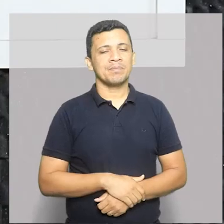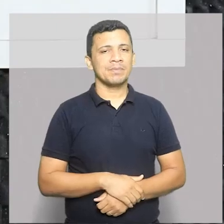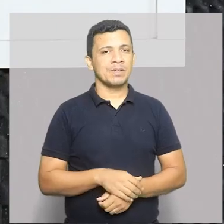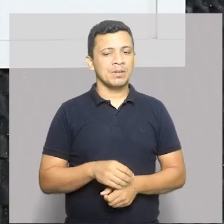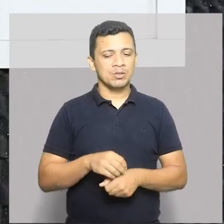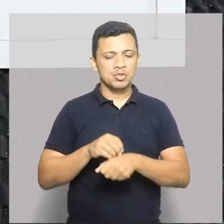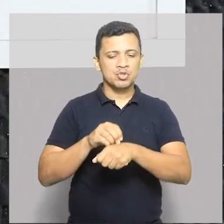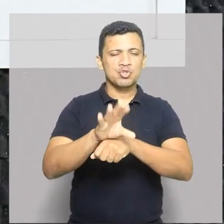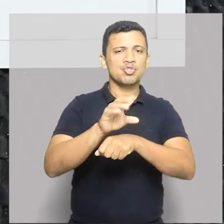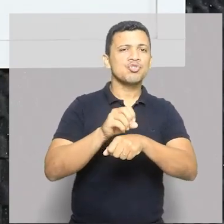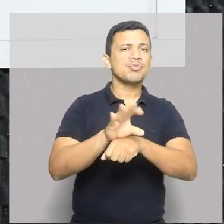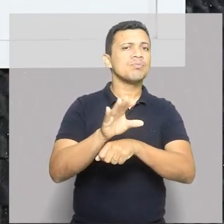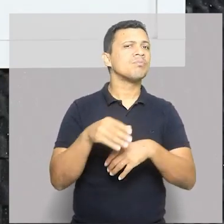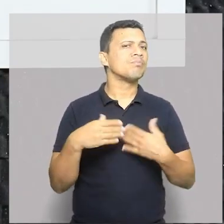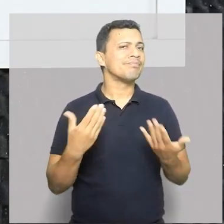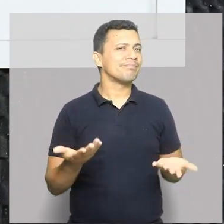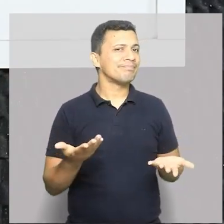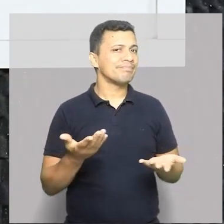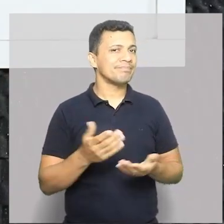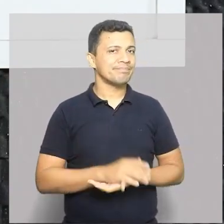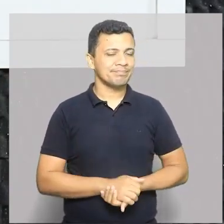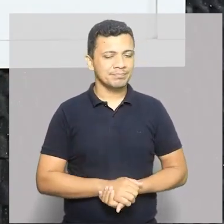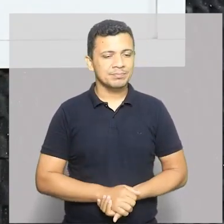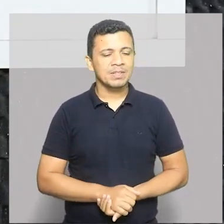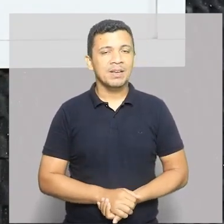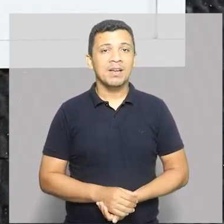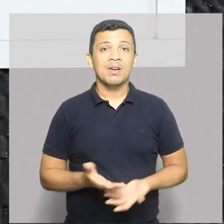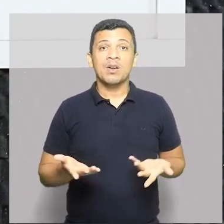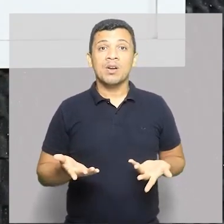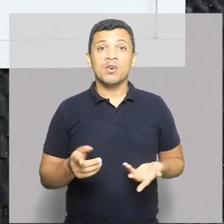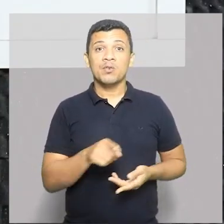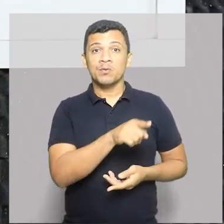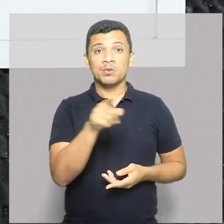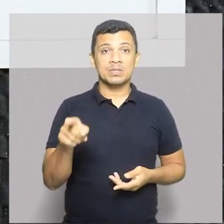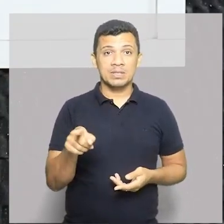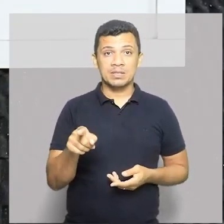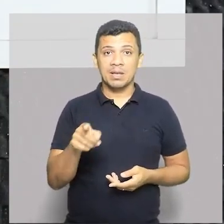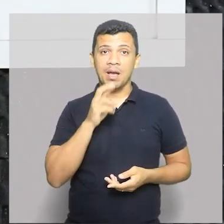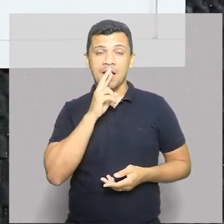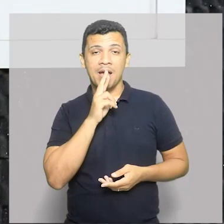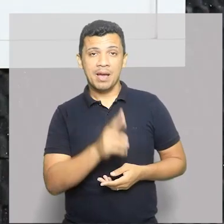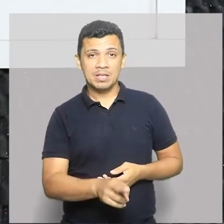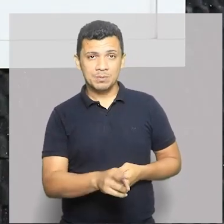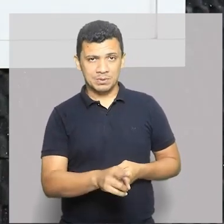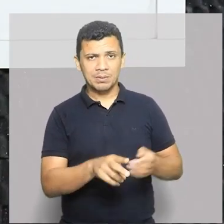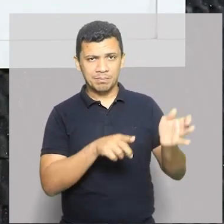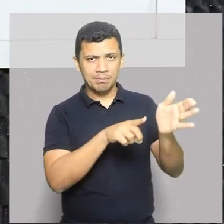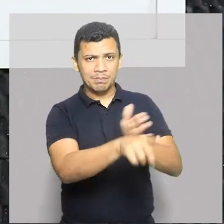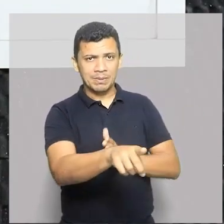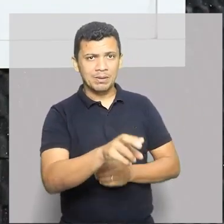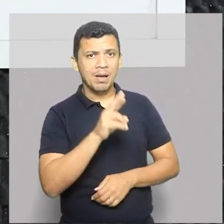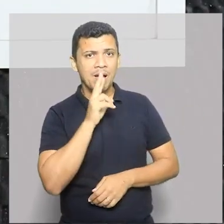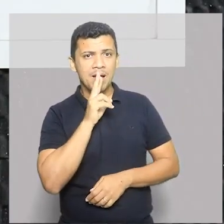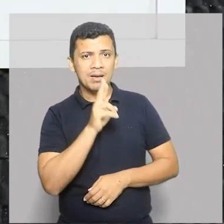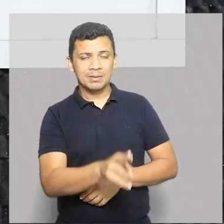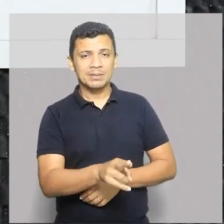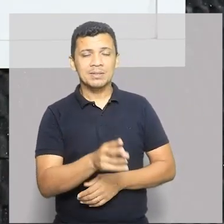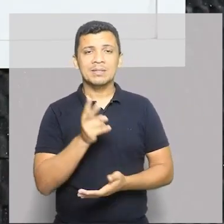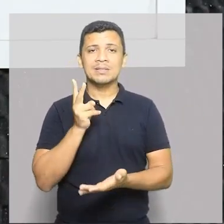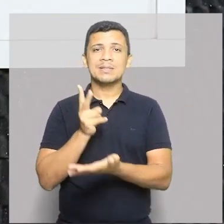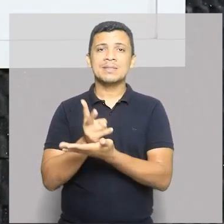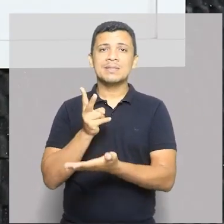dica. Dica maravilhosa. Quando vocês forem fazer a resolução de questões, tá? Sempre